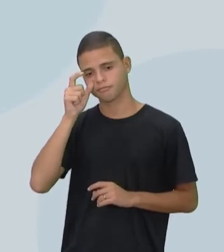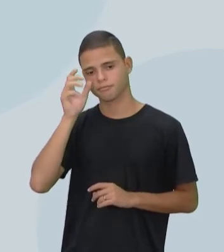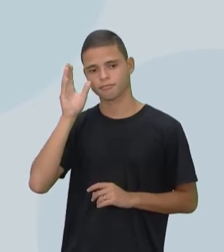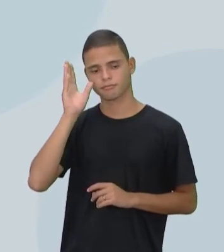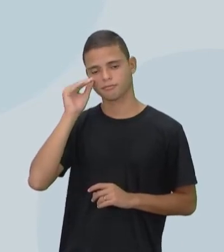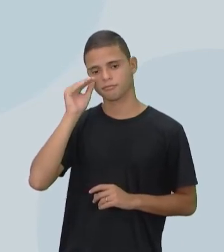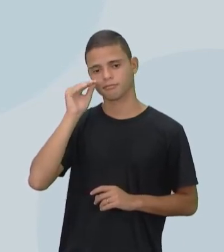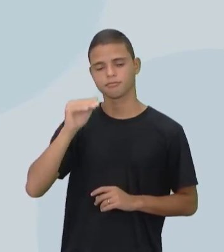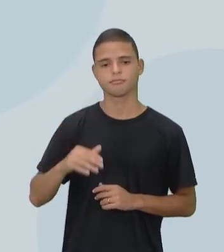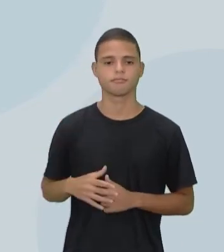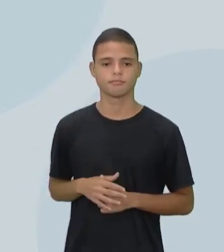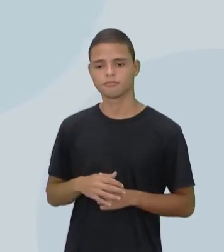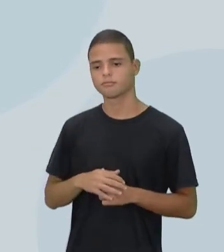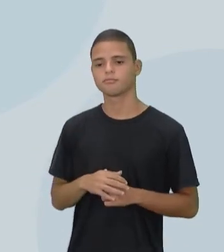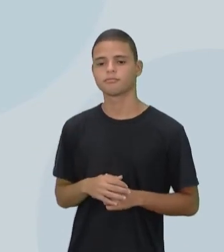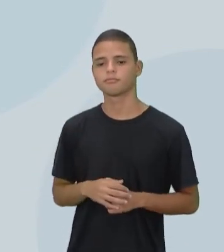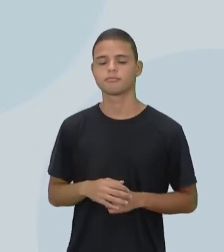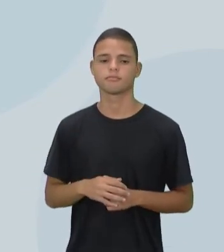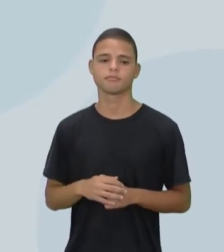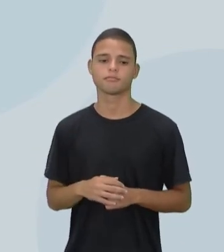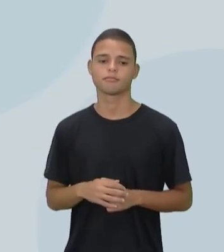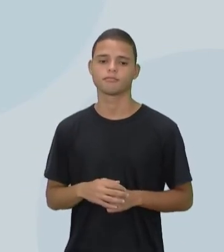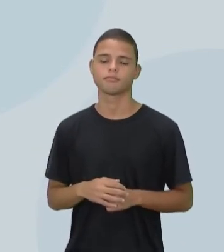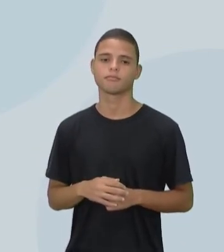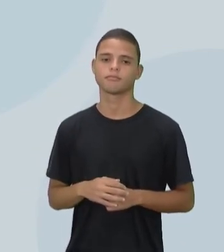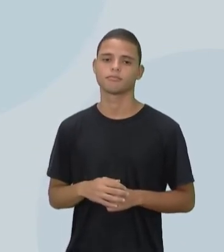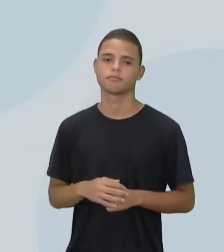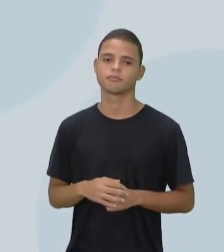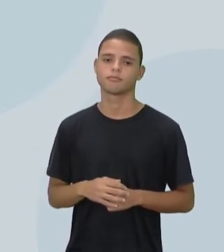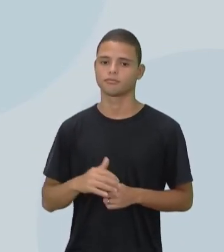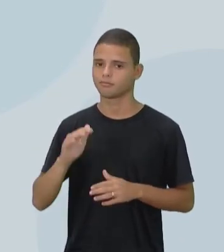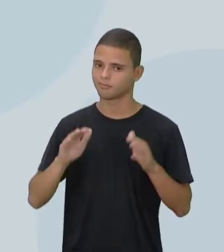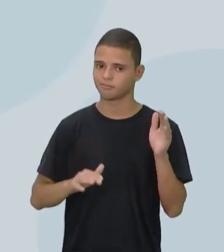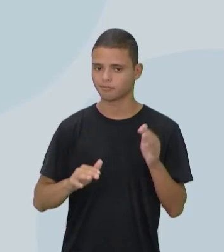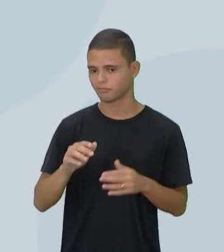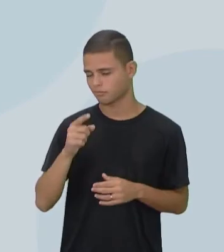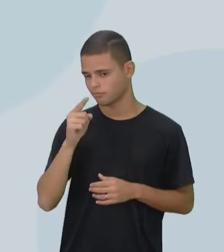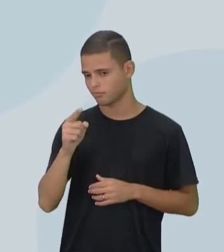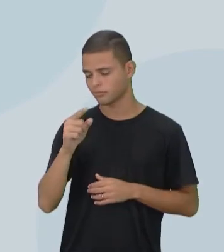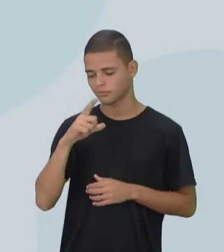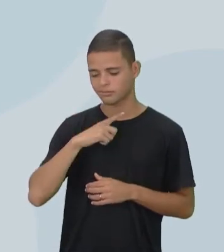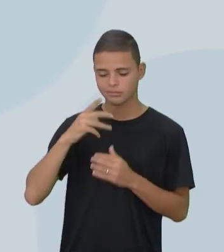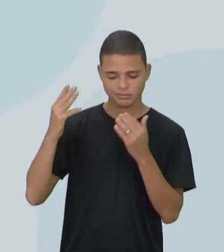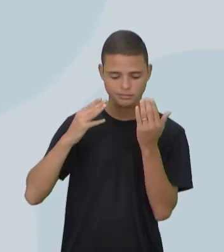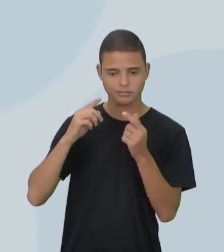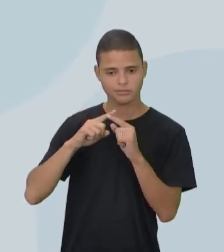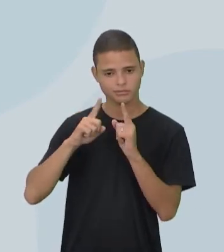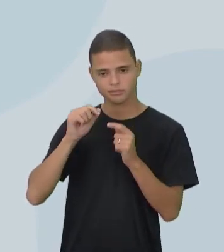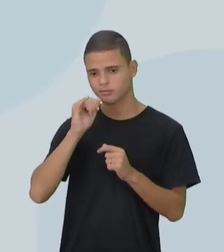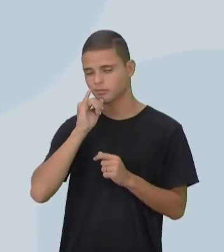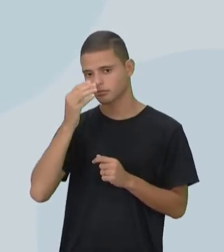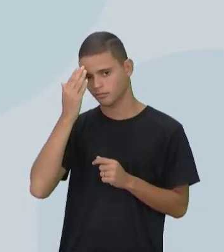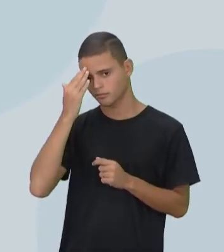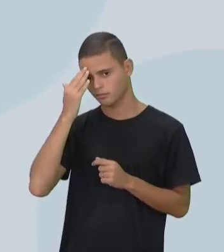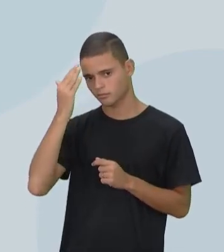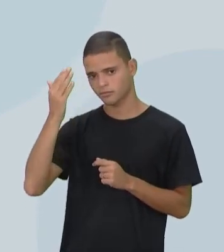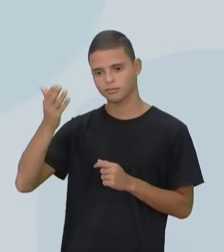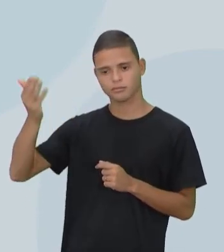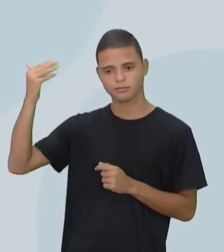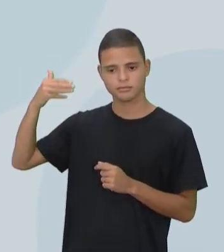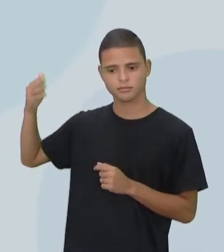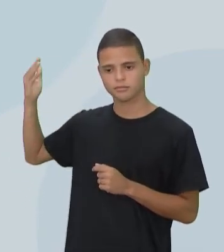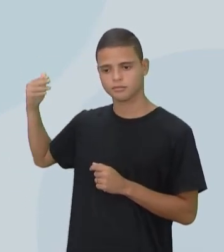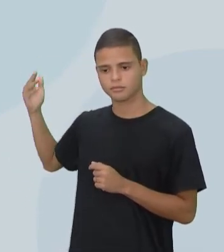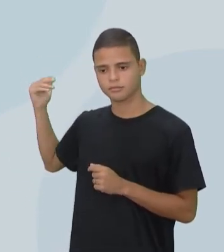história. O pessoal pode, de repente, franzir o nariz aí, que a gente vai entender. Na pré-história, por exemplo, se usava fezes para